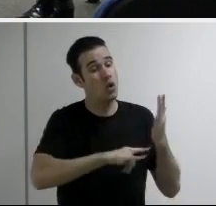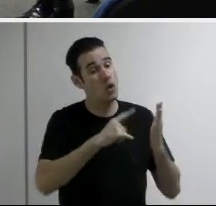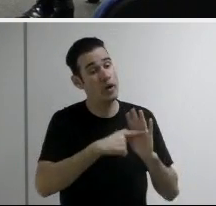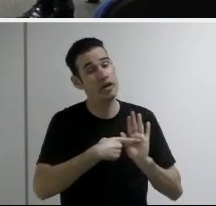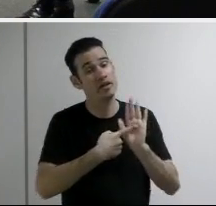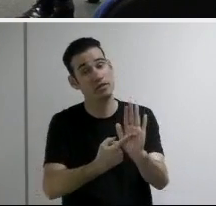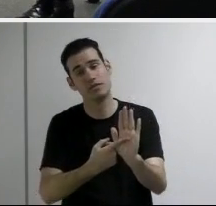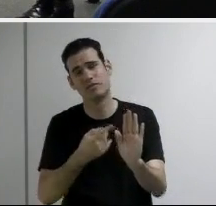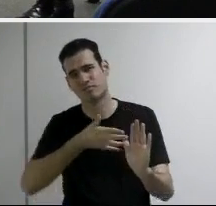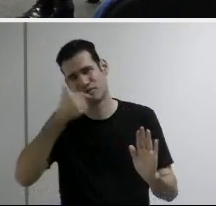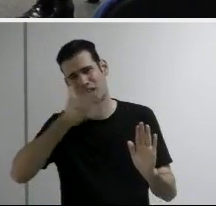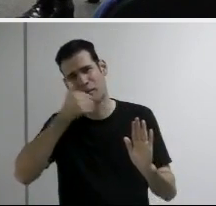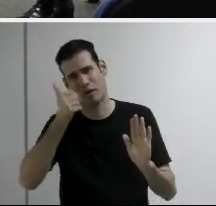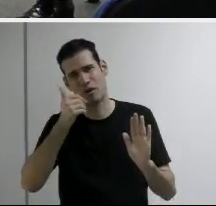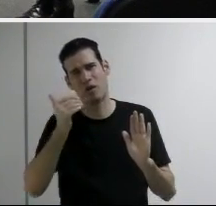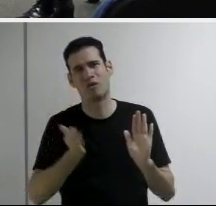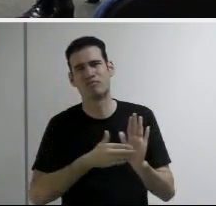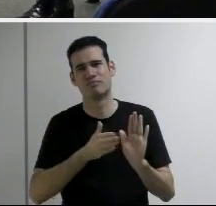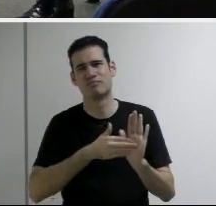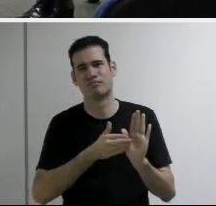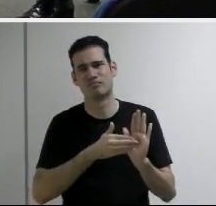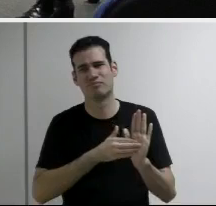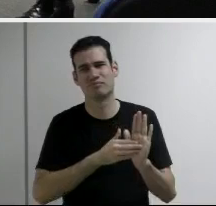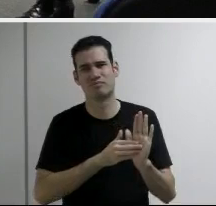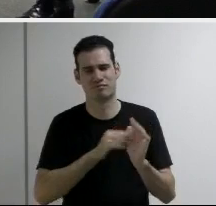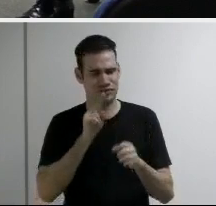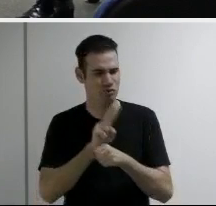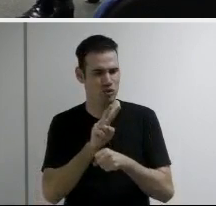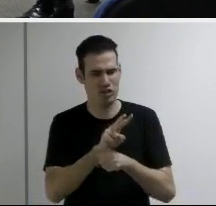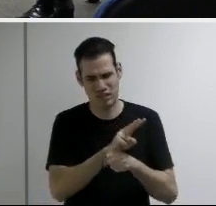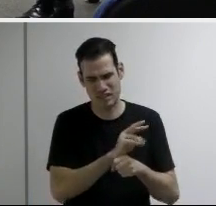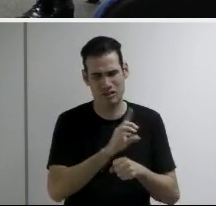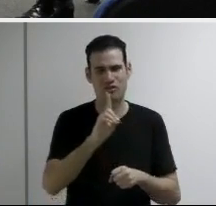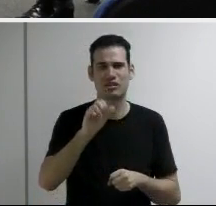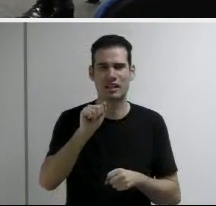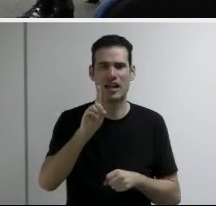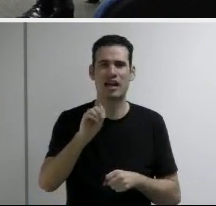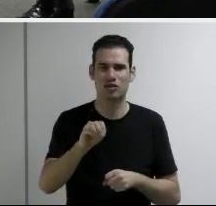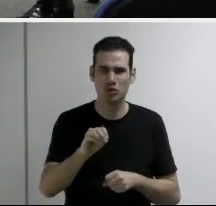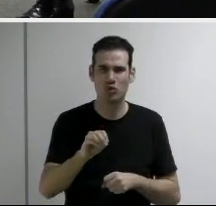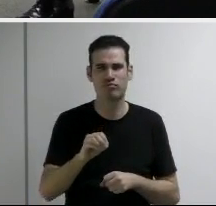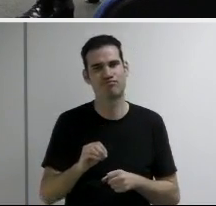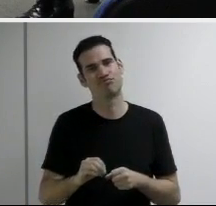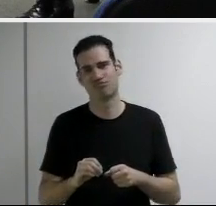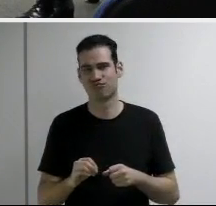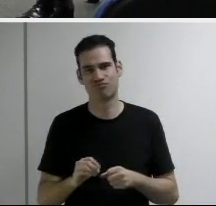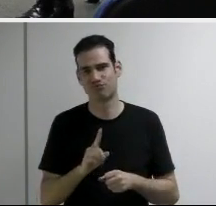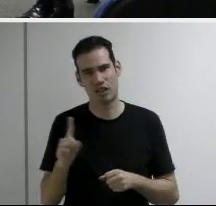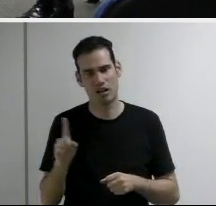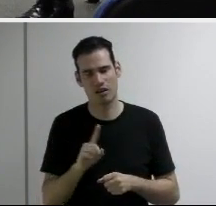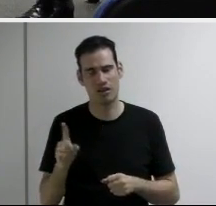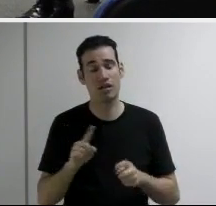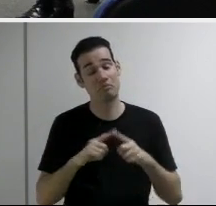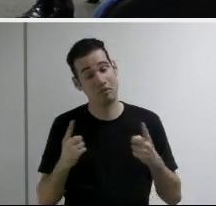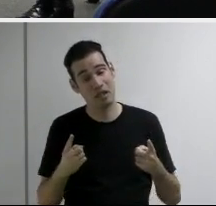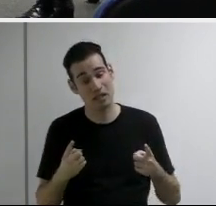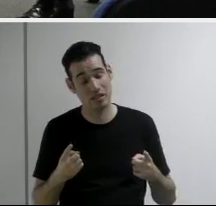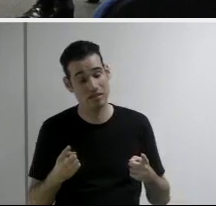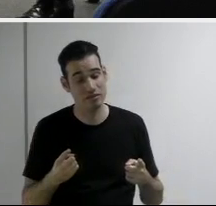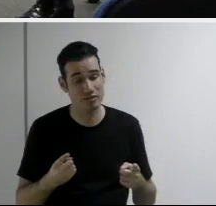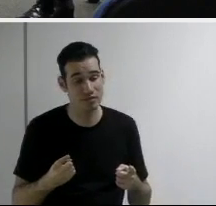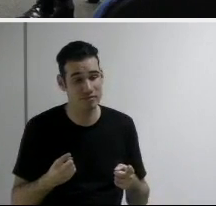melhor versão de uma lei de proteção de dados que o setor de tecnologia poderia desejar? Certamente não. Talvez seja